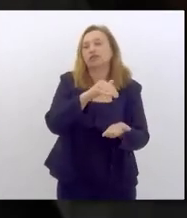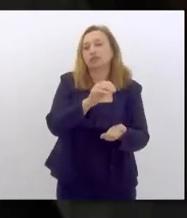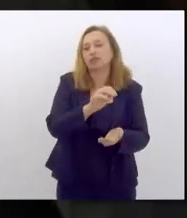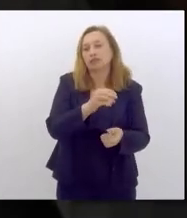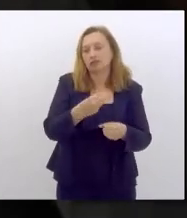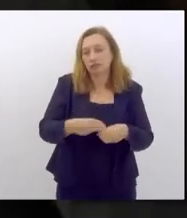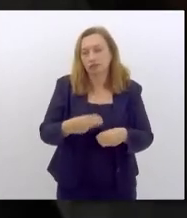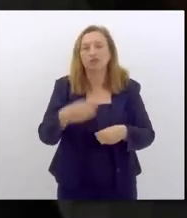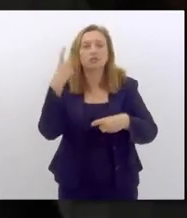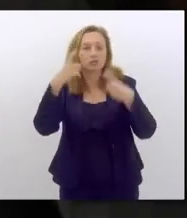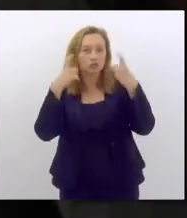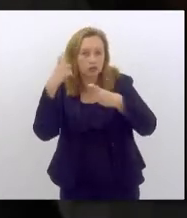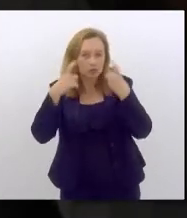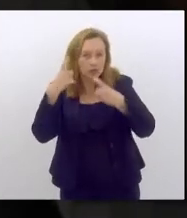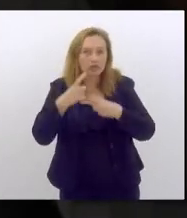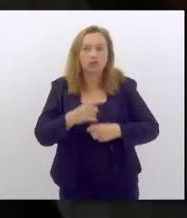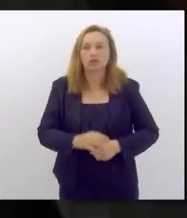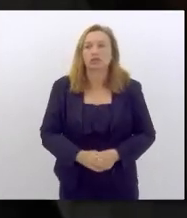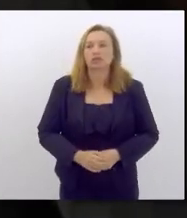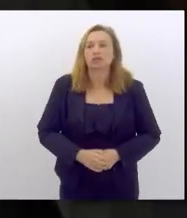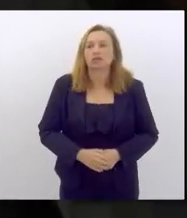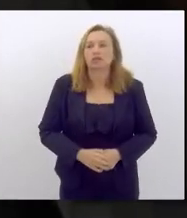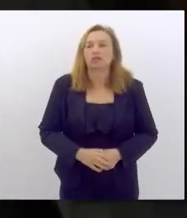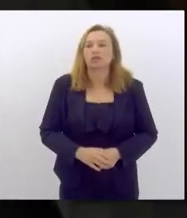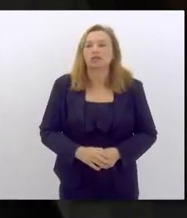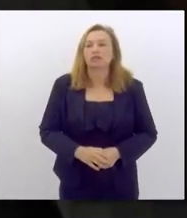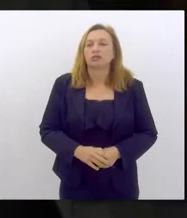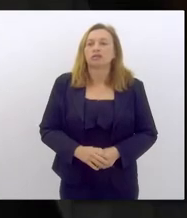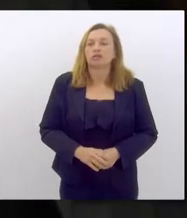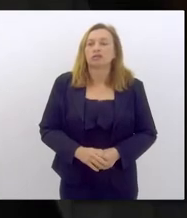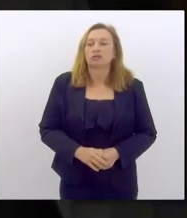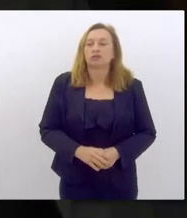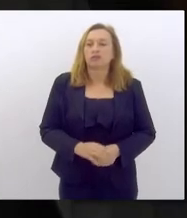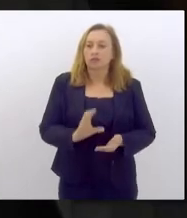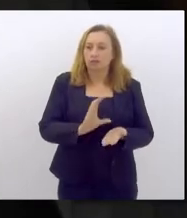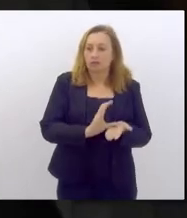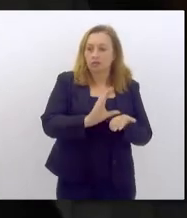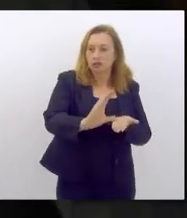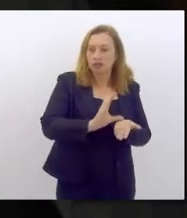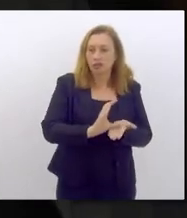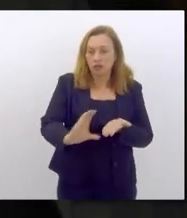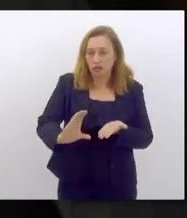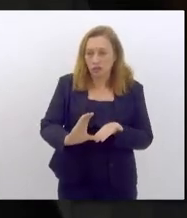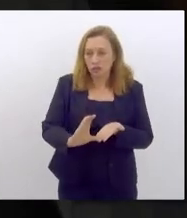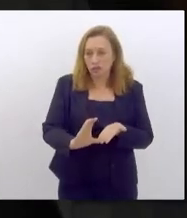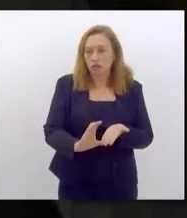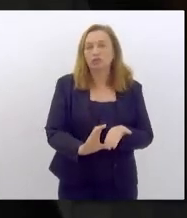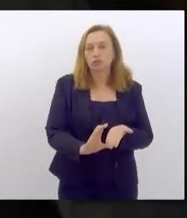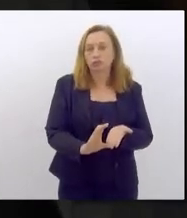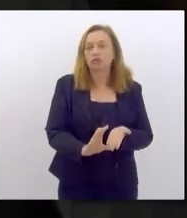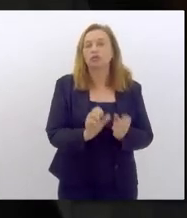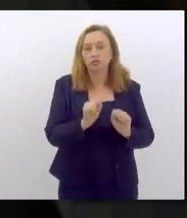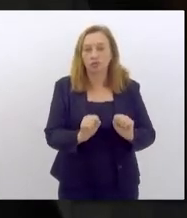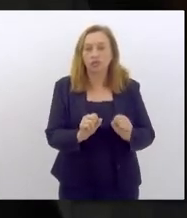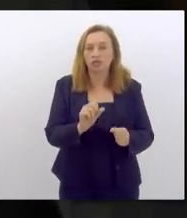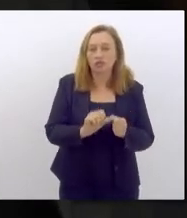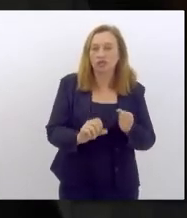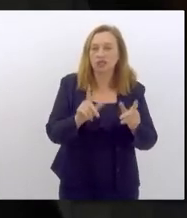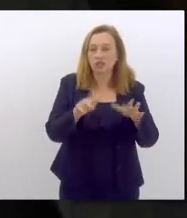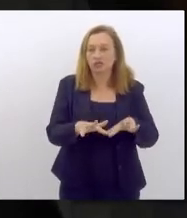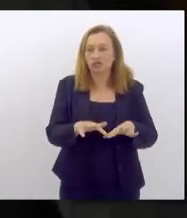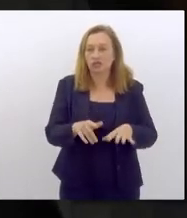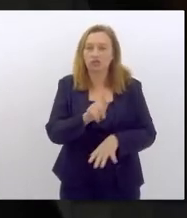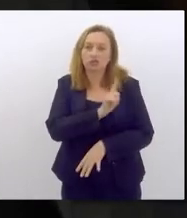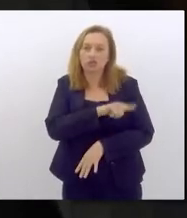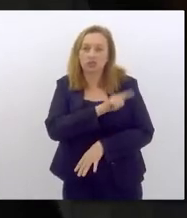estão preocupadas, diretamente preocupadas, com o disciplinamento, que são recursos adicionais que podem fazer a diferença na gestão